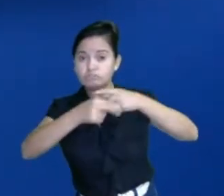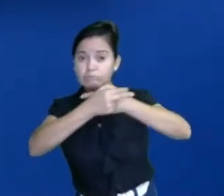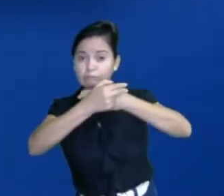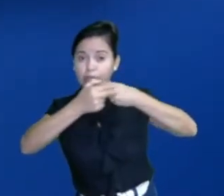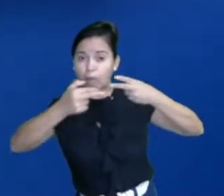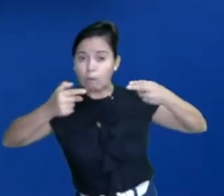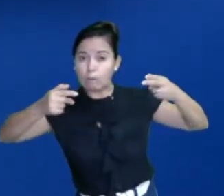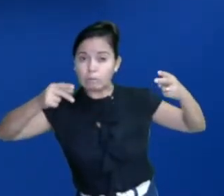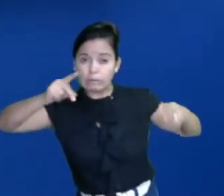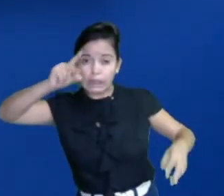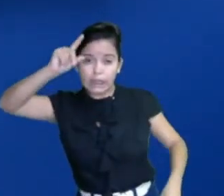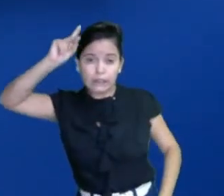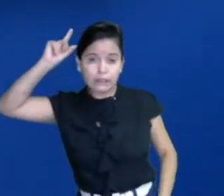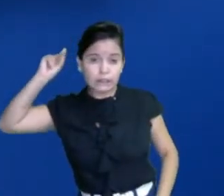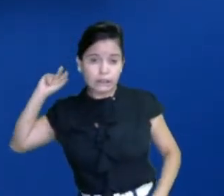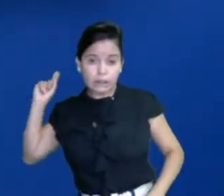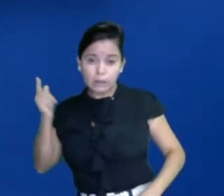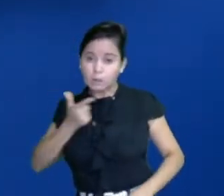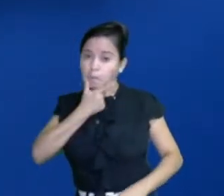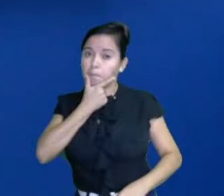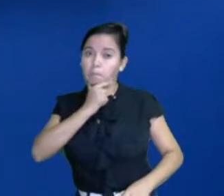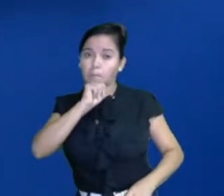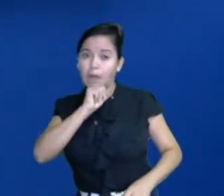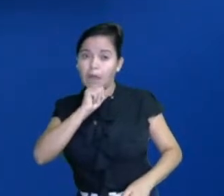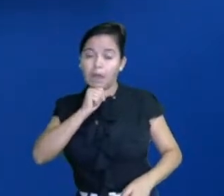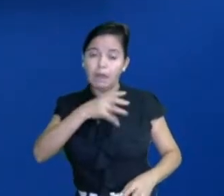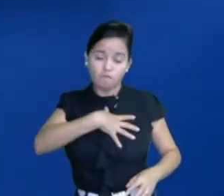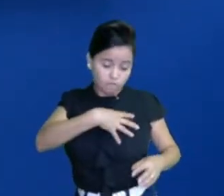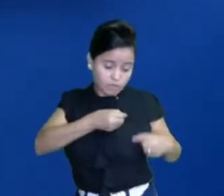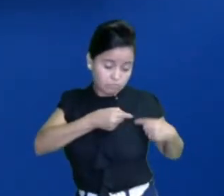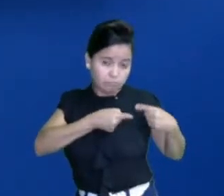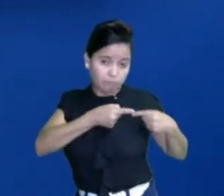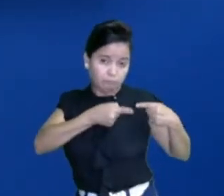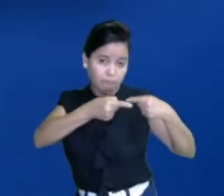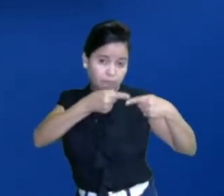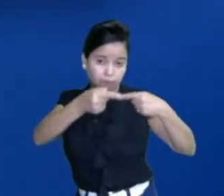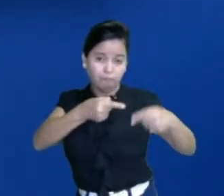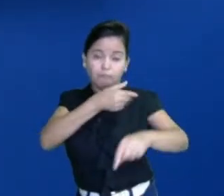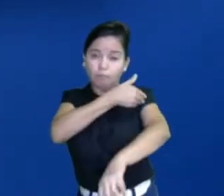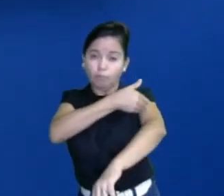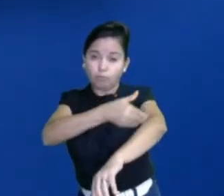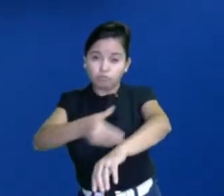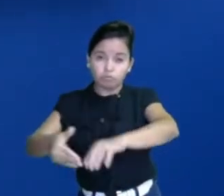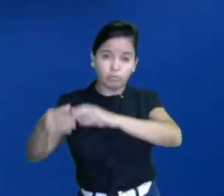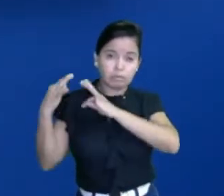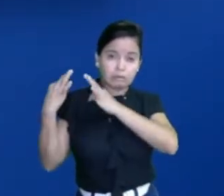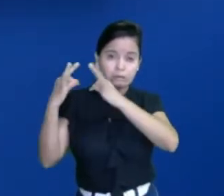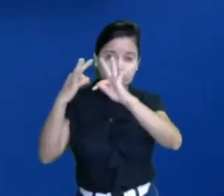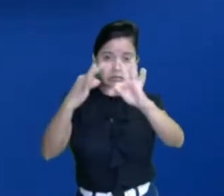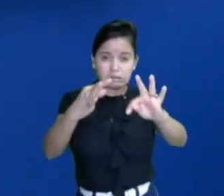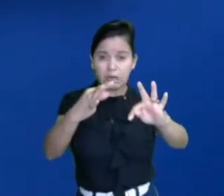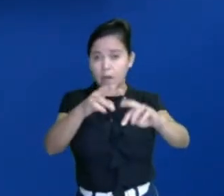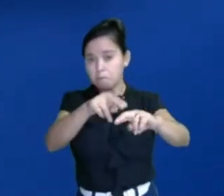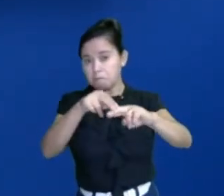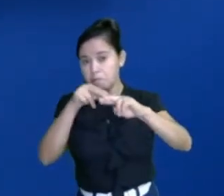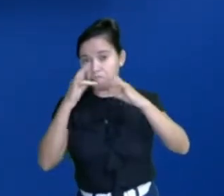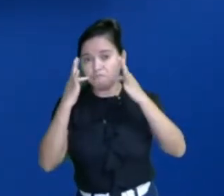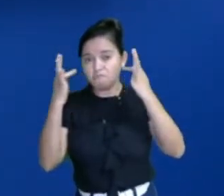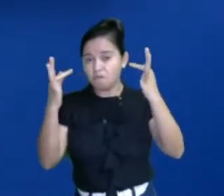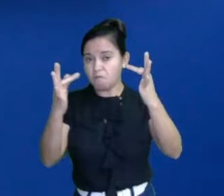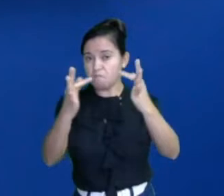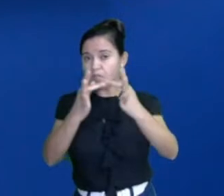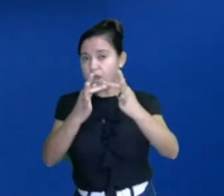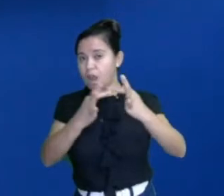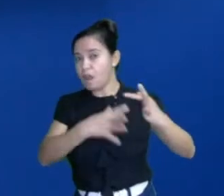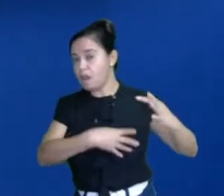objeto passado de pai para filho, ou um costume, uma tradição que é feita pela família, que é passada